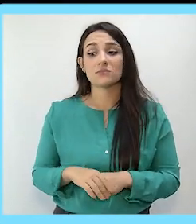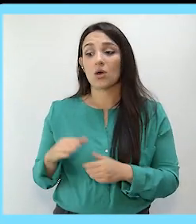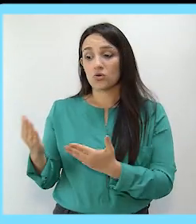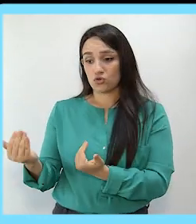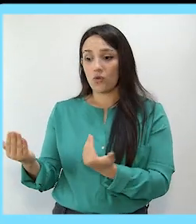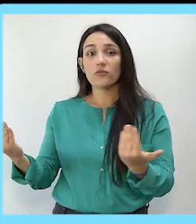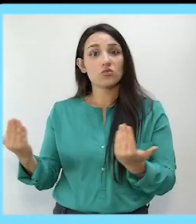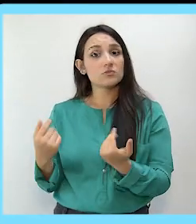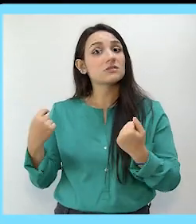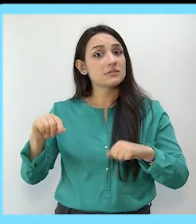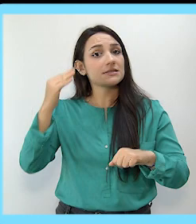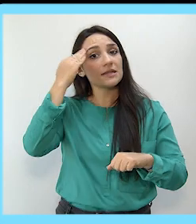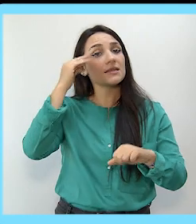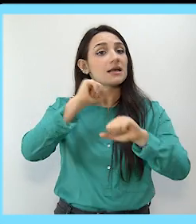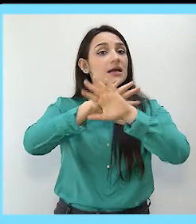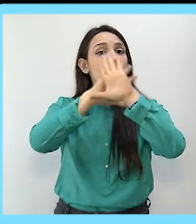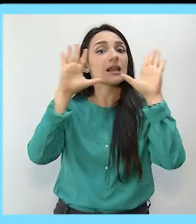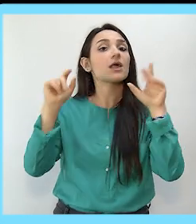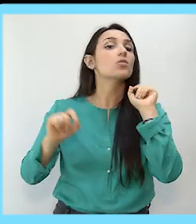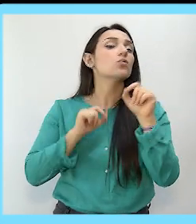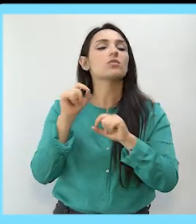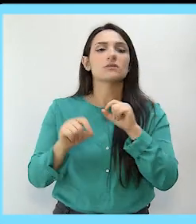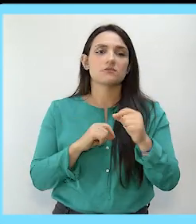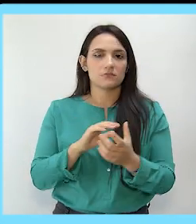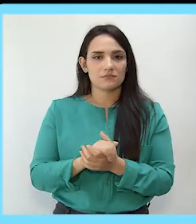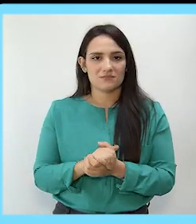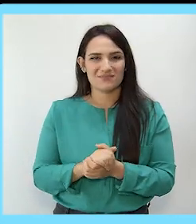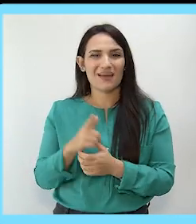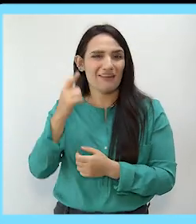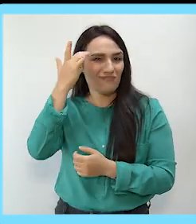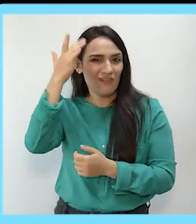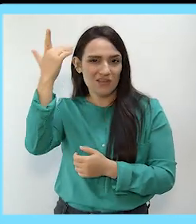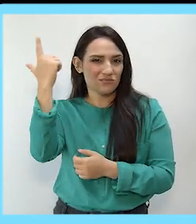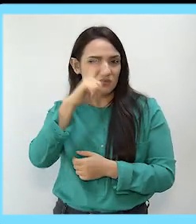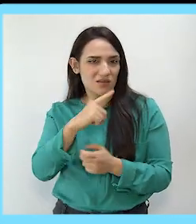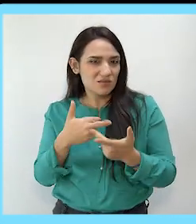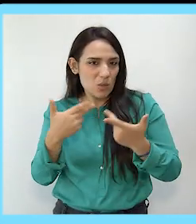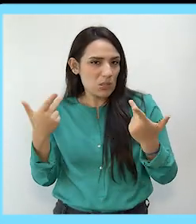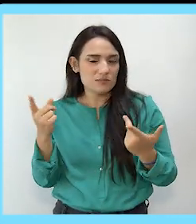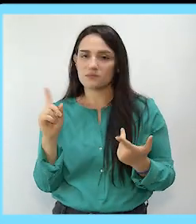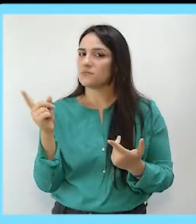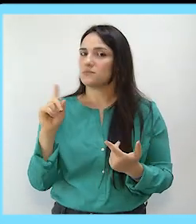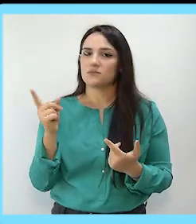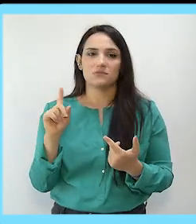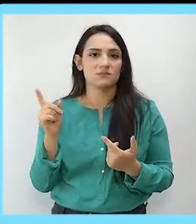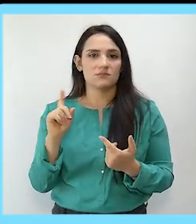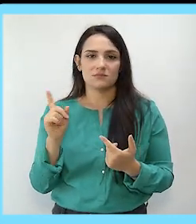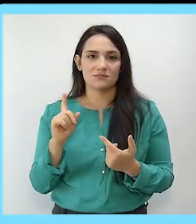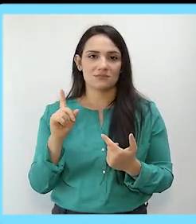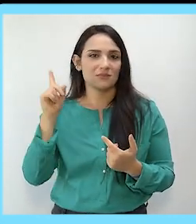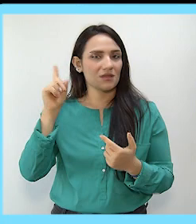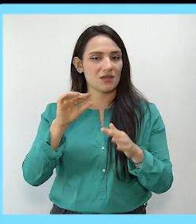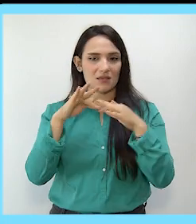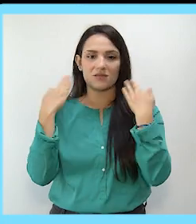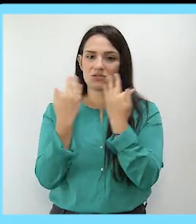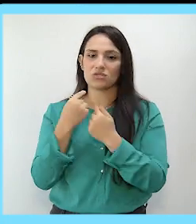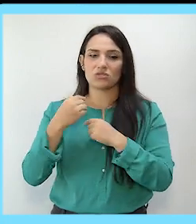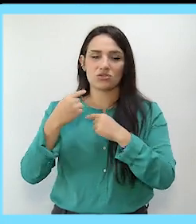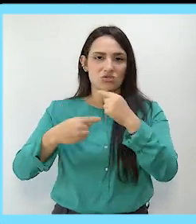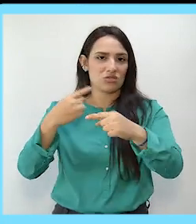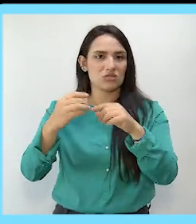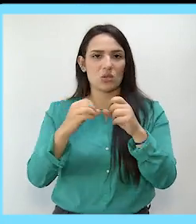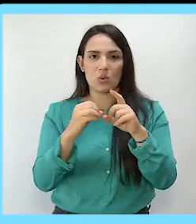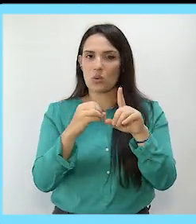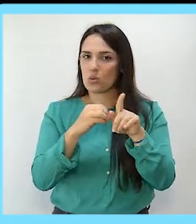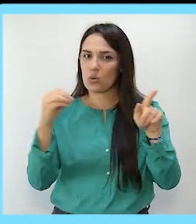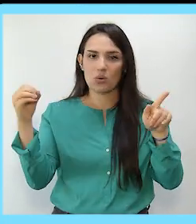que está aí, eles têm que entender que nada vem fácil, né? a gente não é a geração Google, então a gente